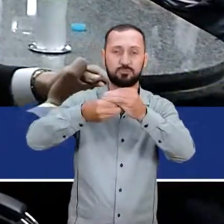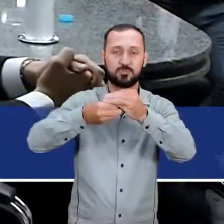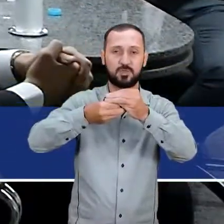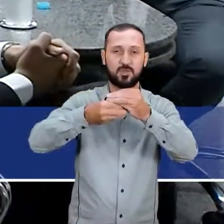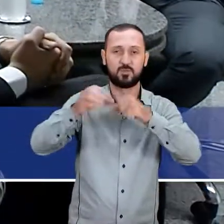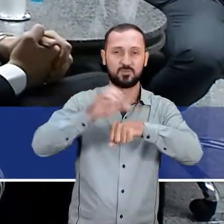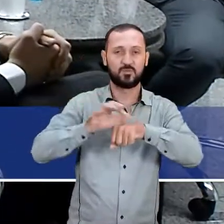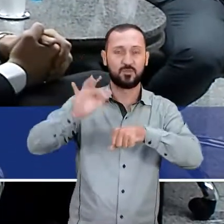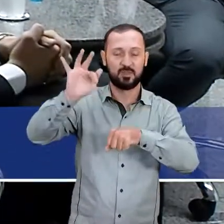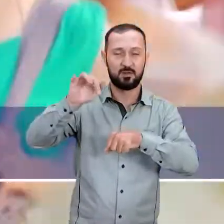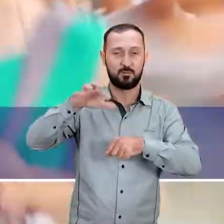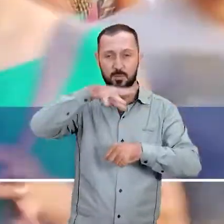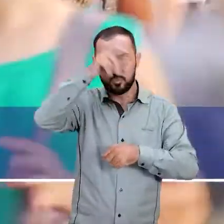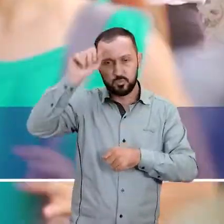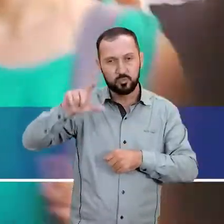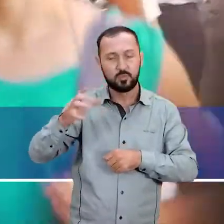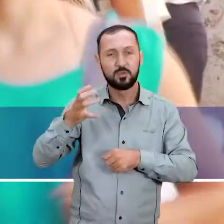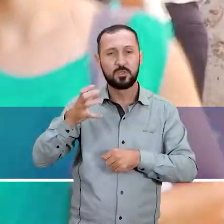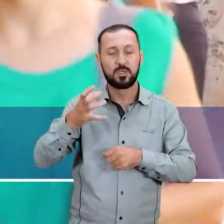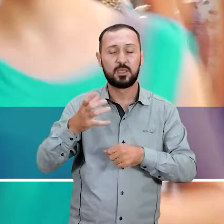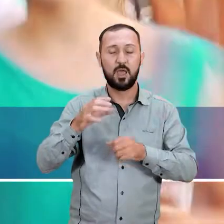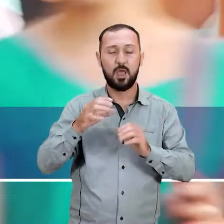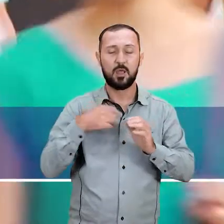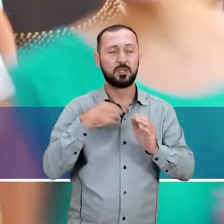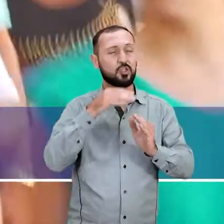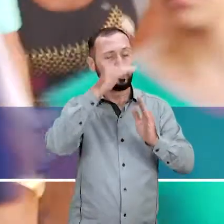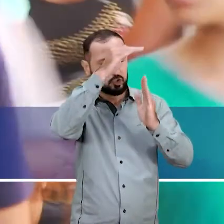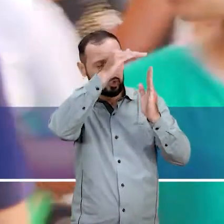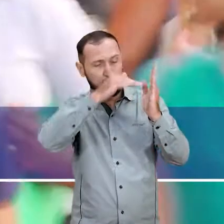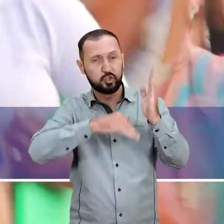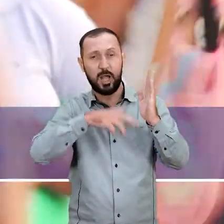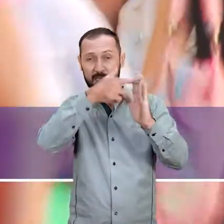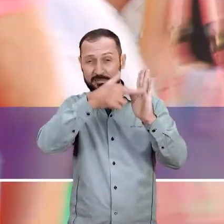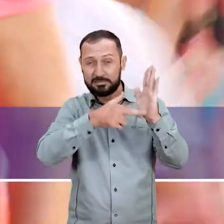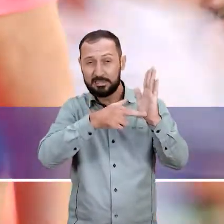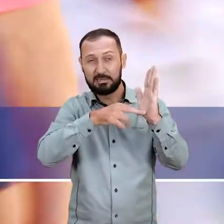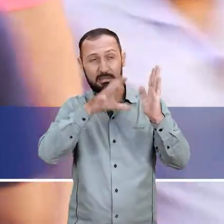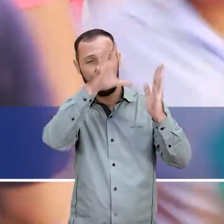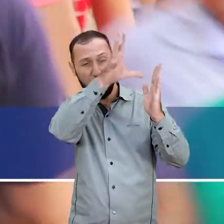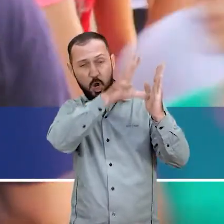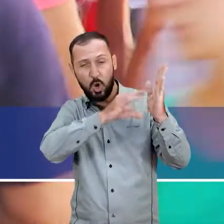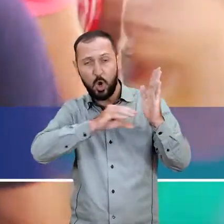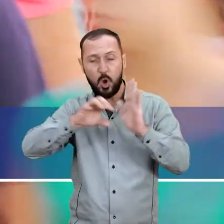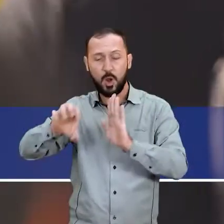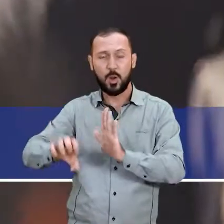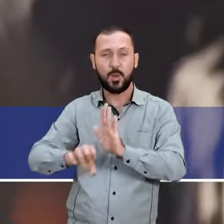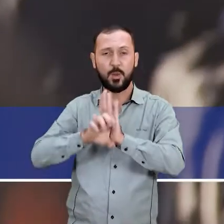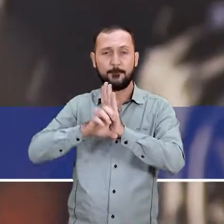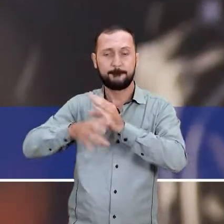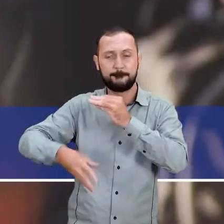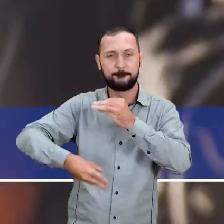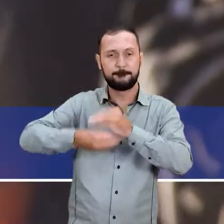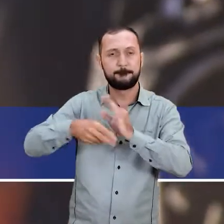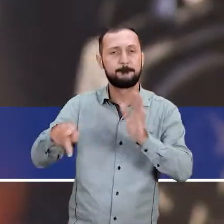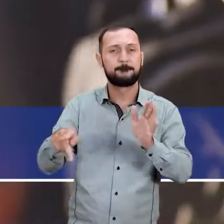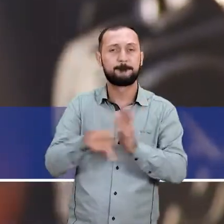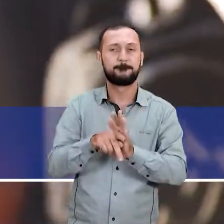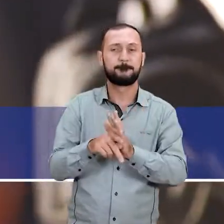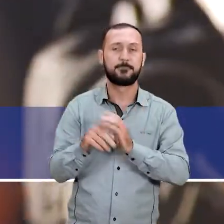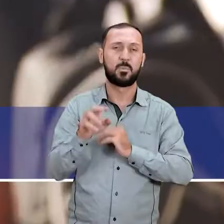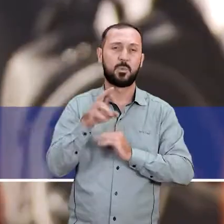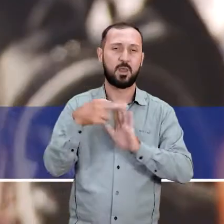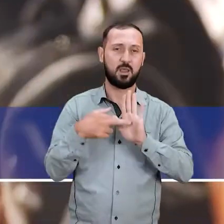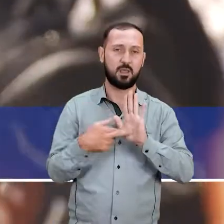emenda constitucional. Mato Grosso do Sul vai adotar integralmente as mesmas regras aplicáveis ao regime próprio da